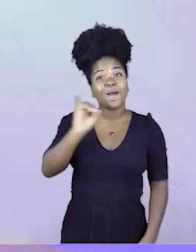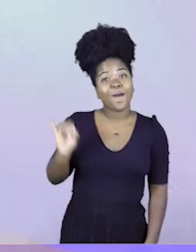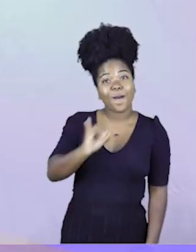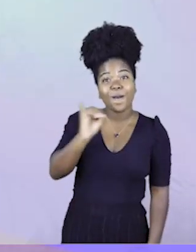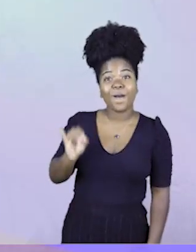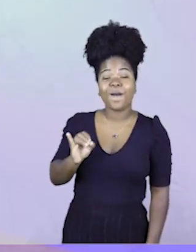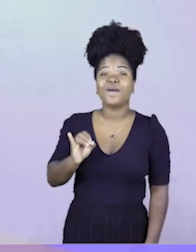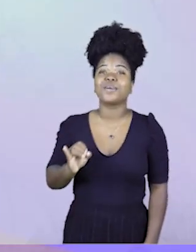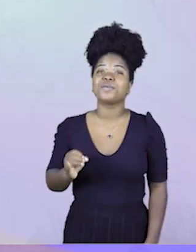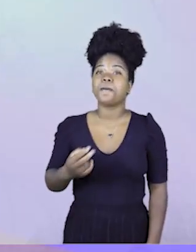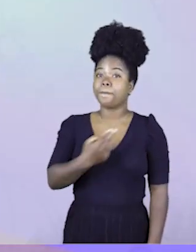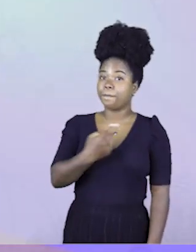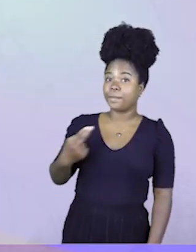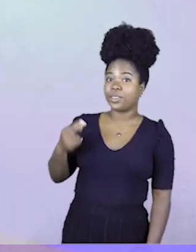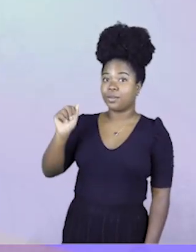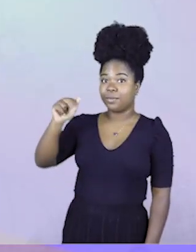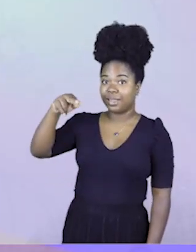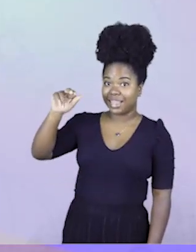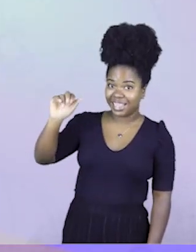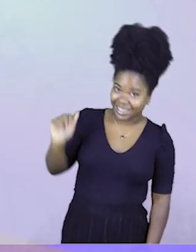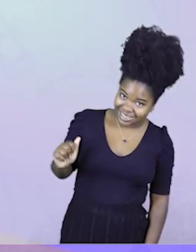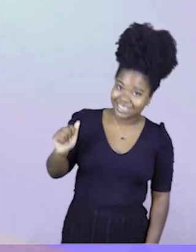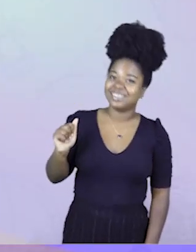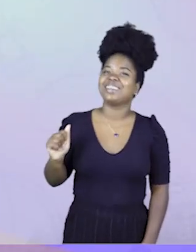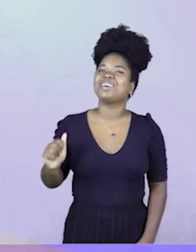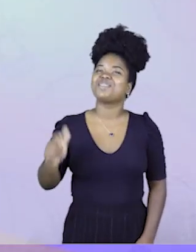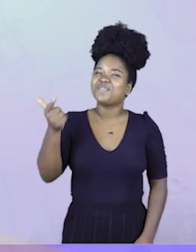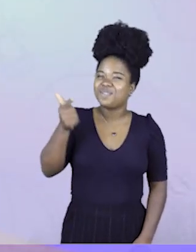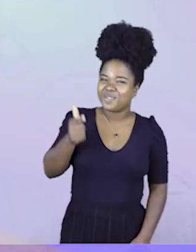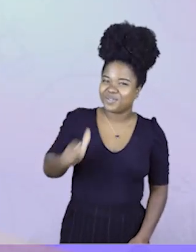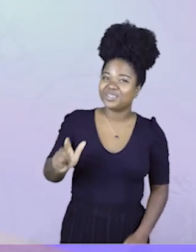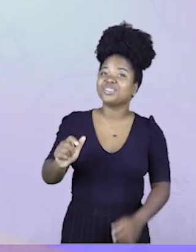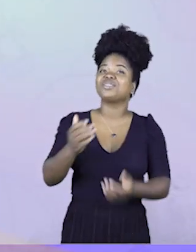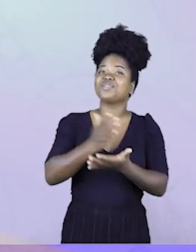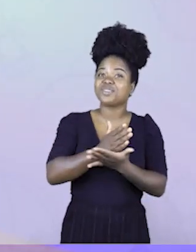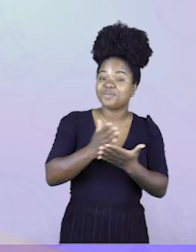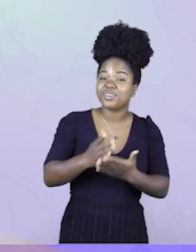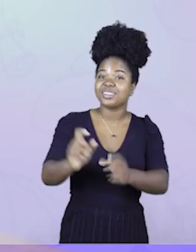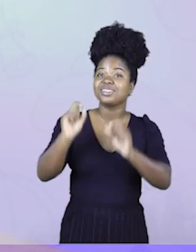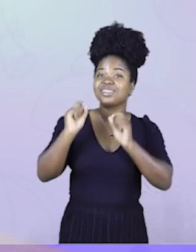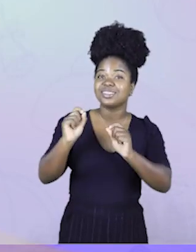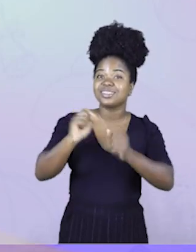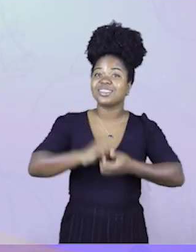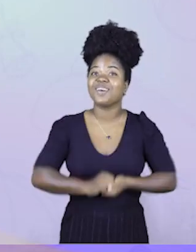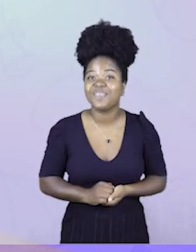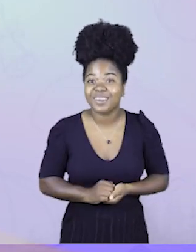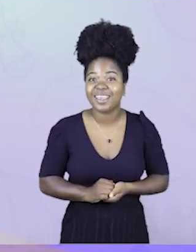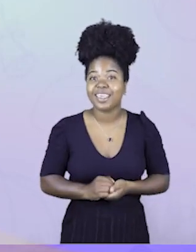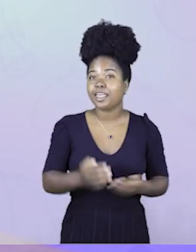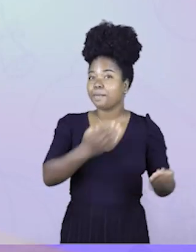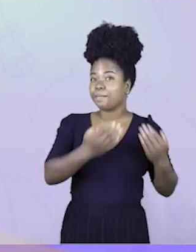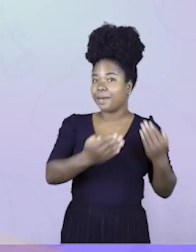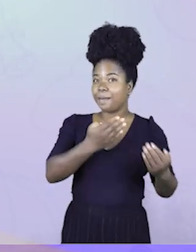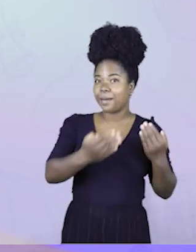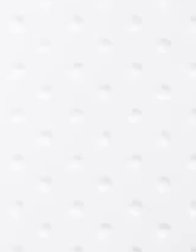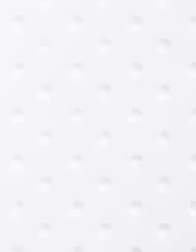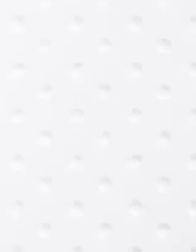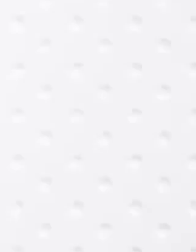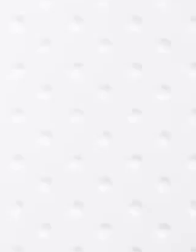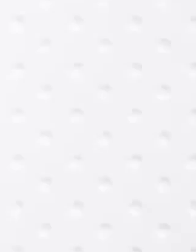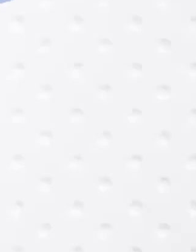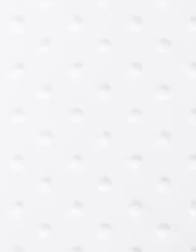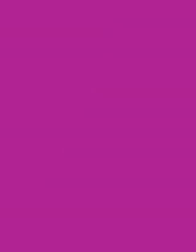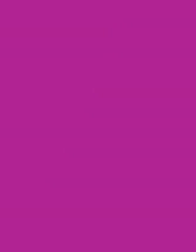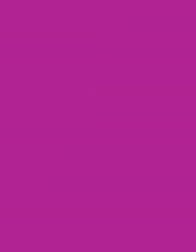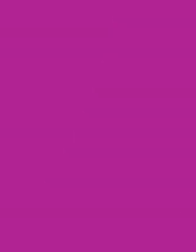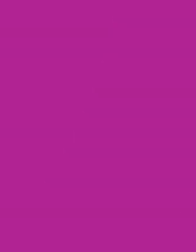Olá, pessoal, me chamo Ana Beatriz e esse é mais um episódio do podcast Papo de Recreio. E aí, bora bater o papo?